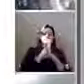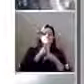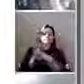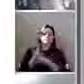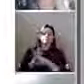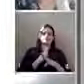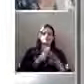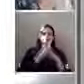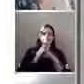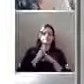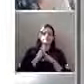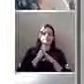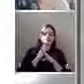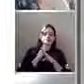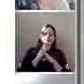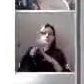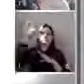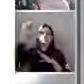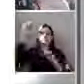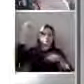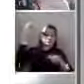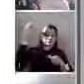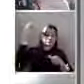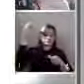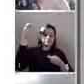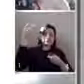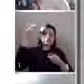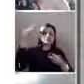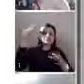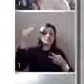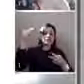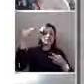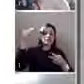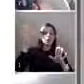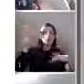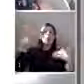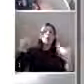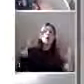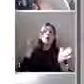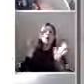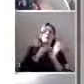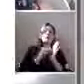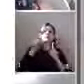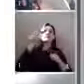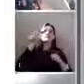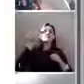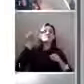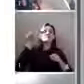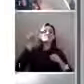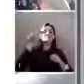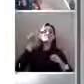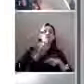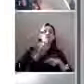tratar, né? Outra é escolher qual registro, né? Qual nome, né?